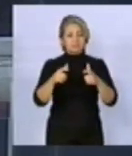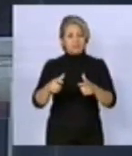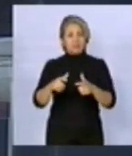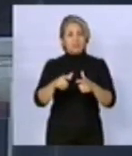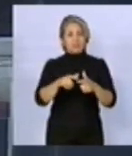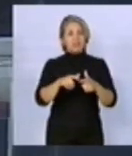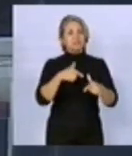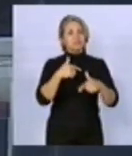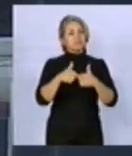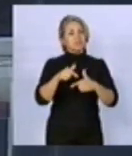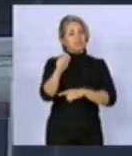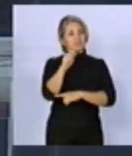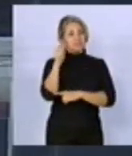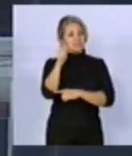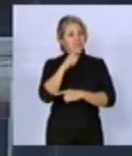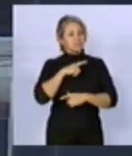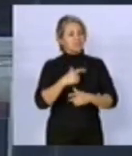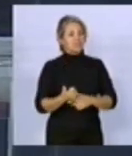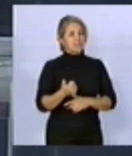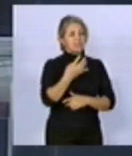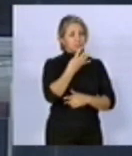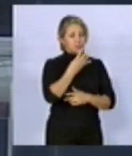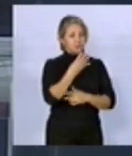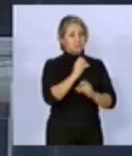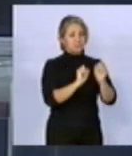compreende 14 usinas